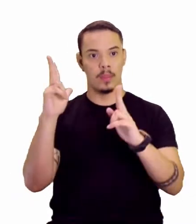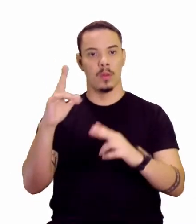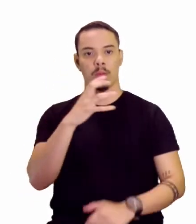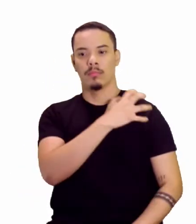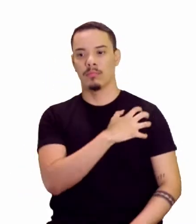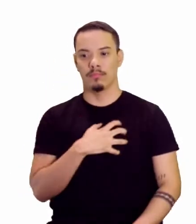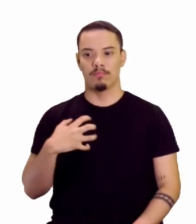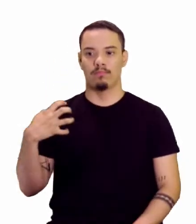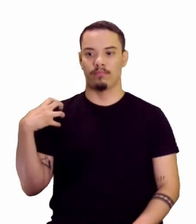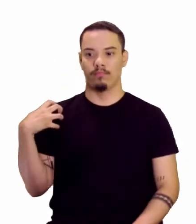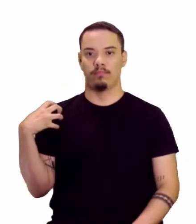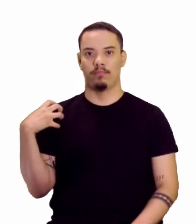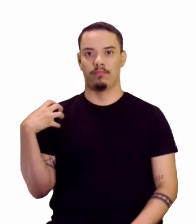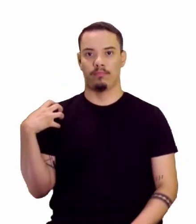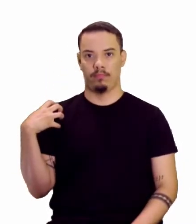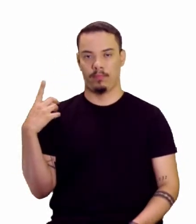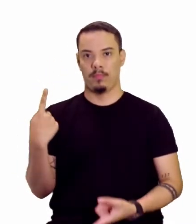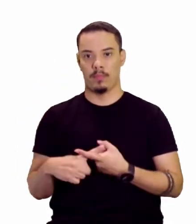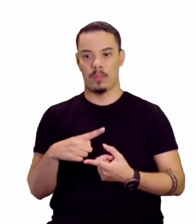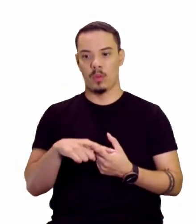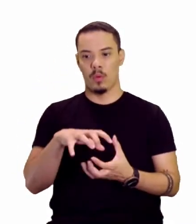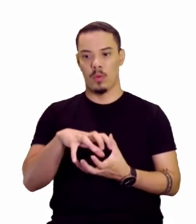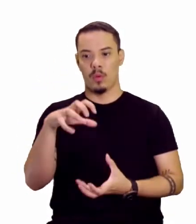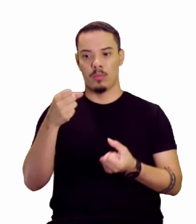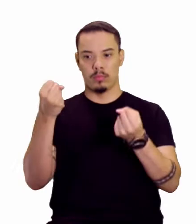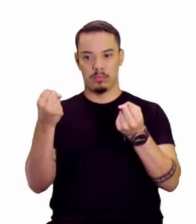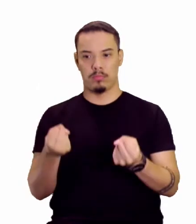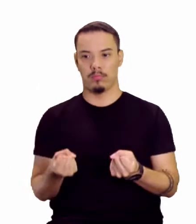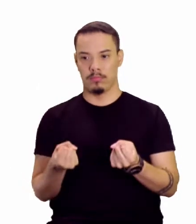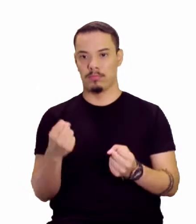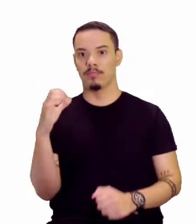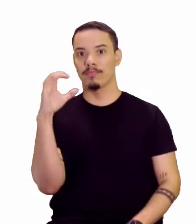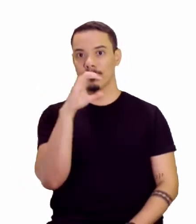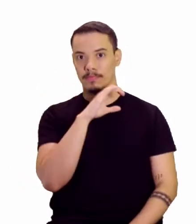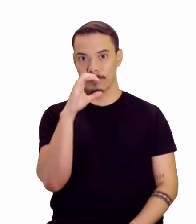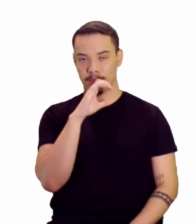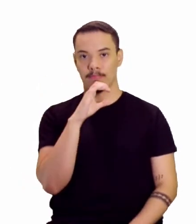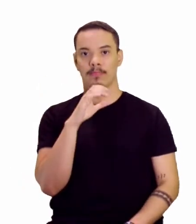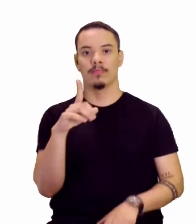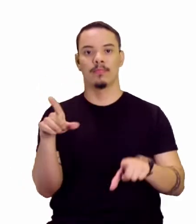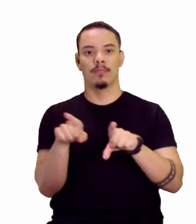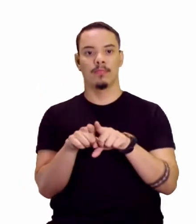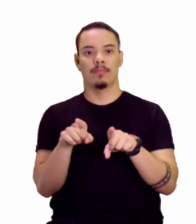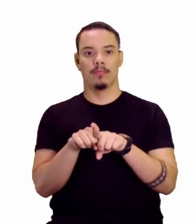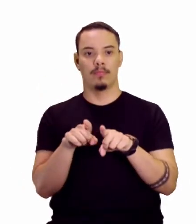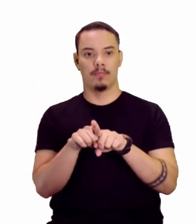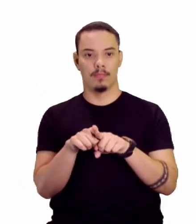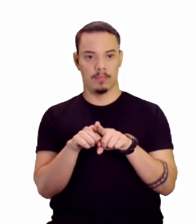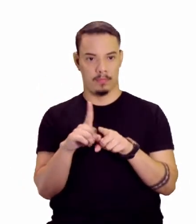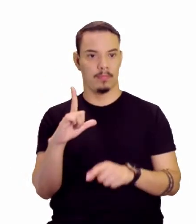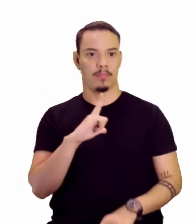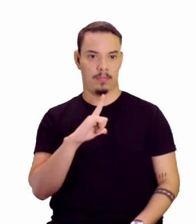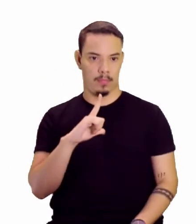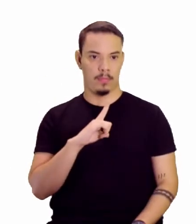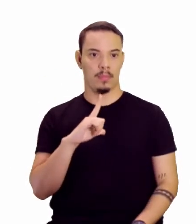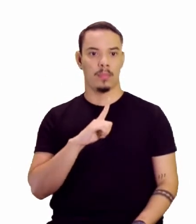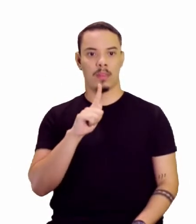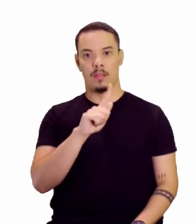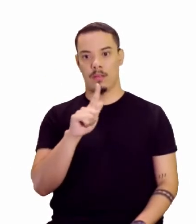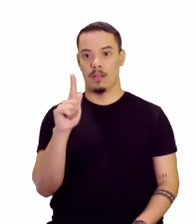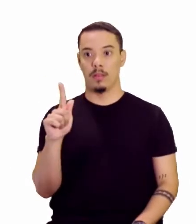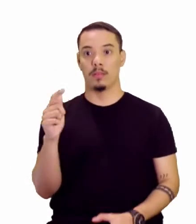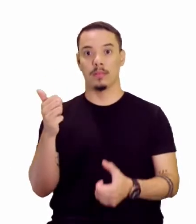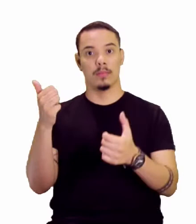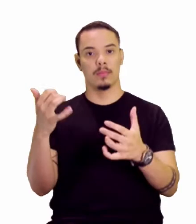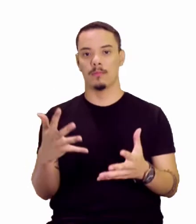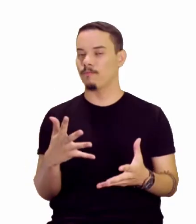né? Os corpos mais pesados caíam mais rápido e nós temos Galileu que dizia que a queda